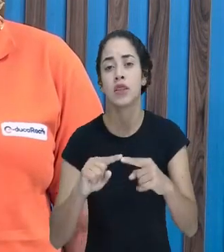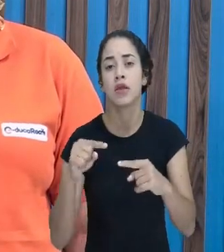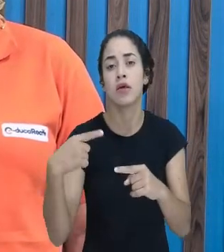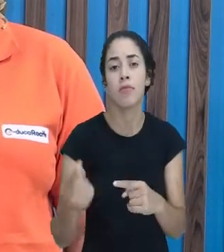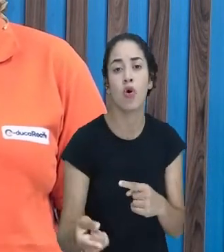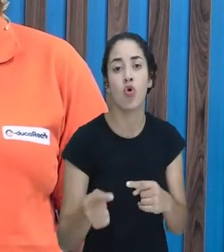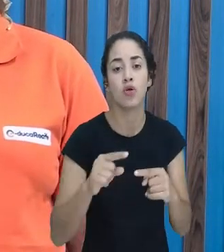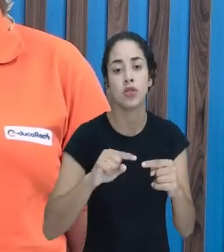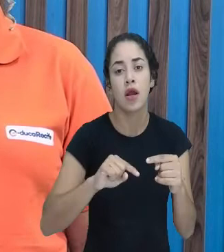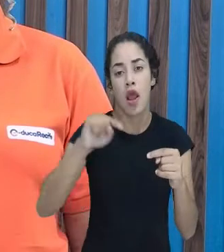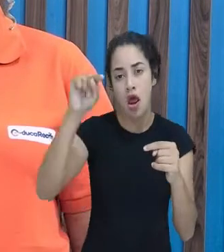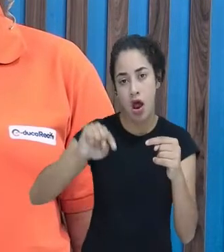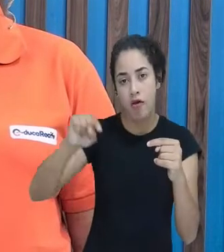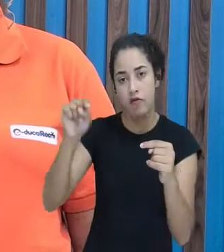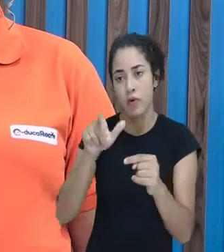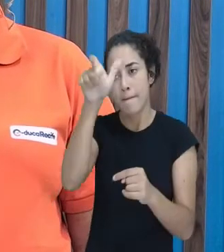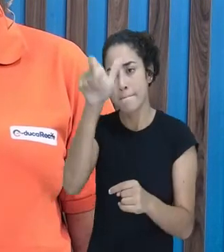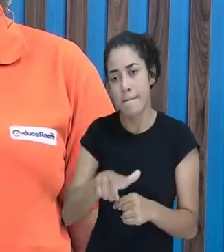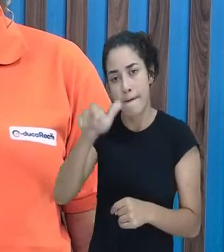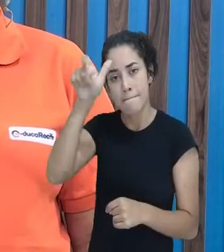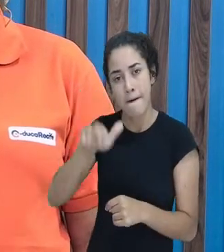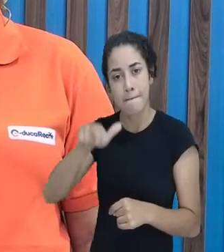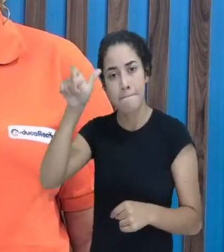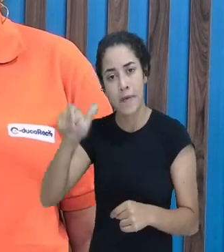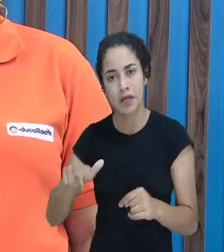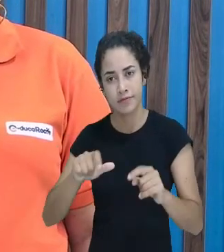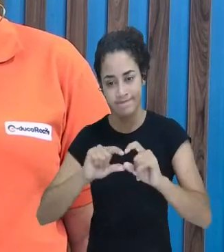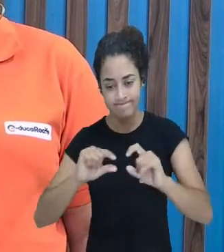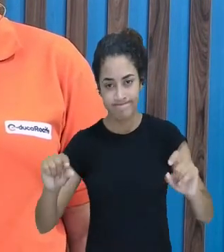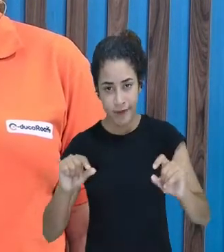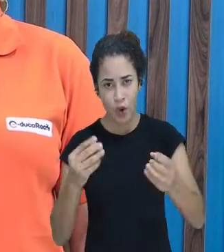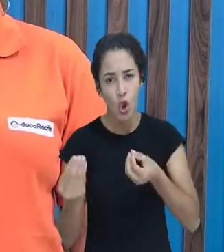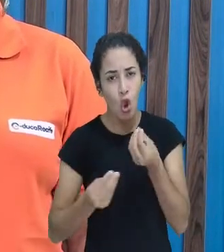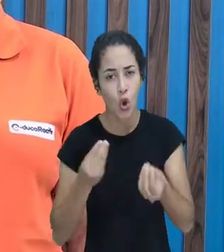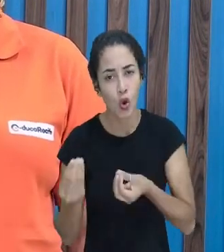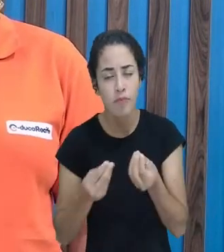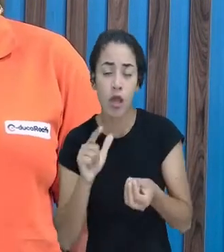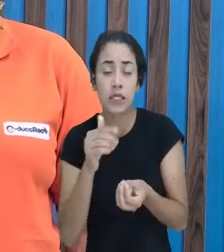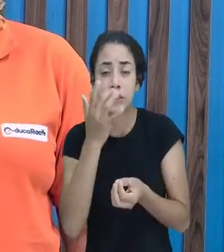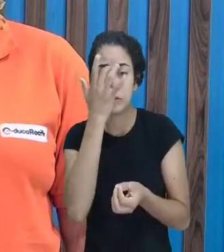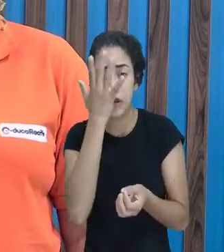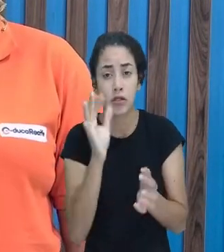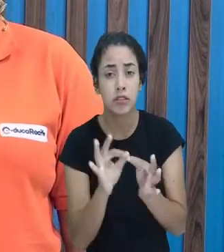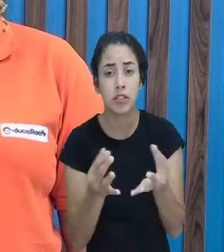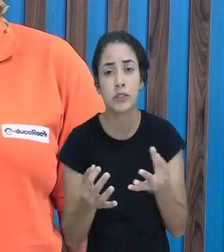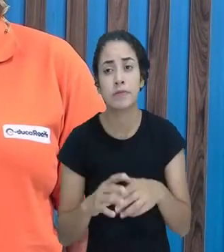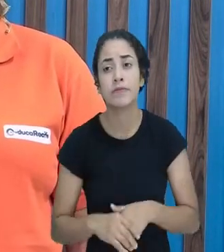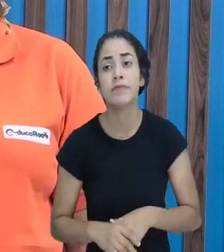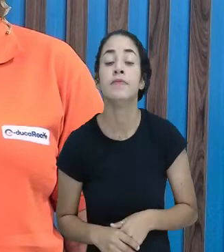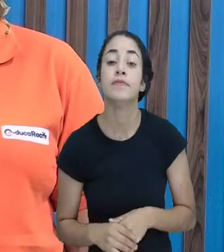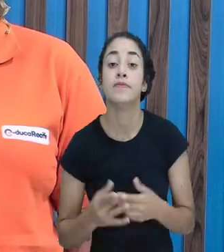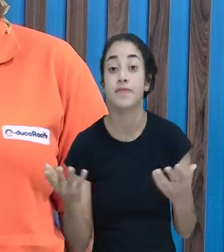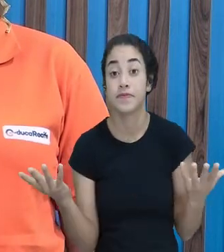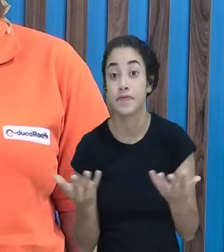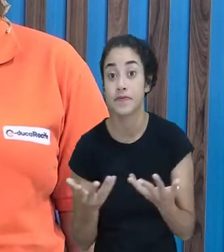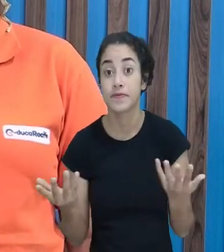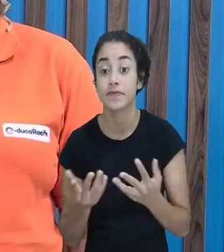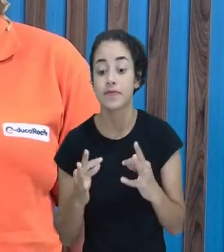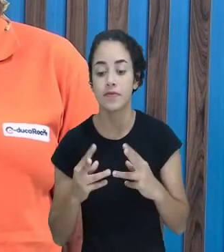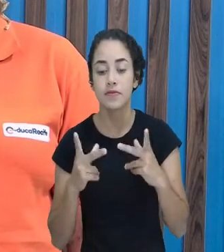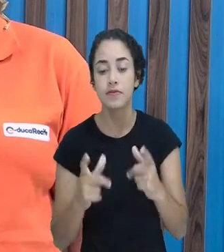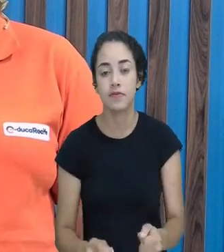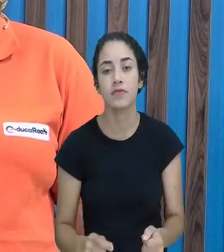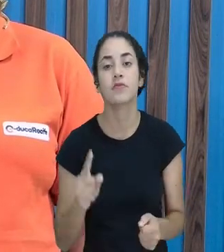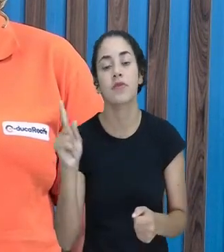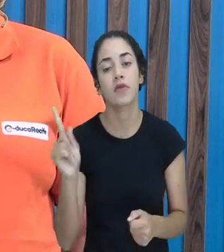gráfico, olha só, para fazer esse gráfico também é simples, né? Porque deu o total de 2 salários mínimos ali.